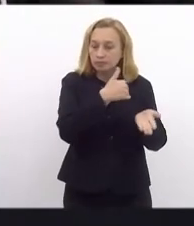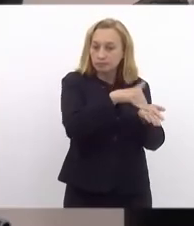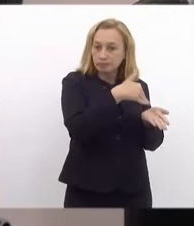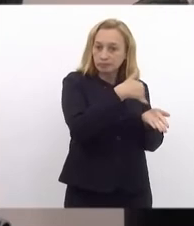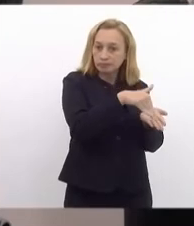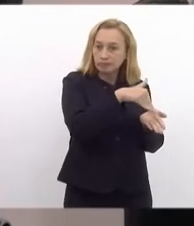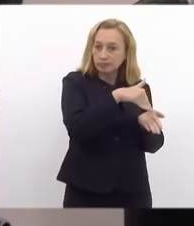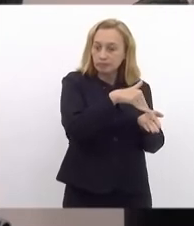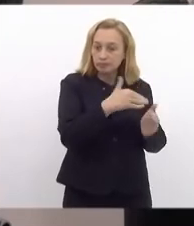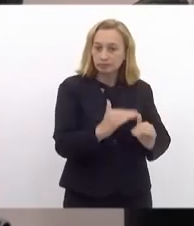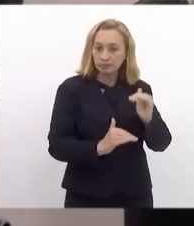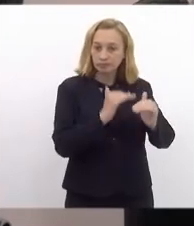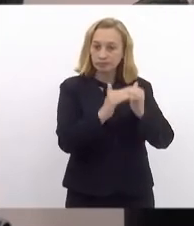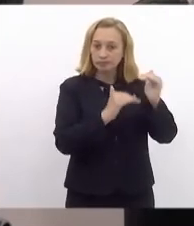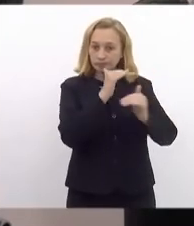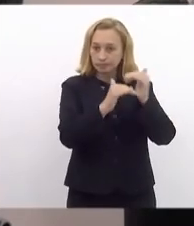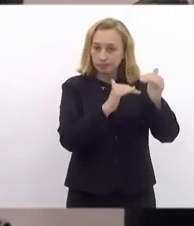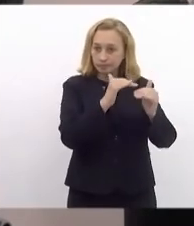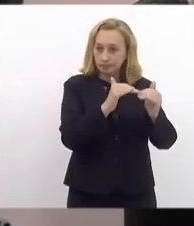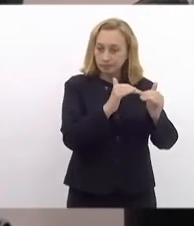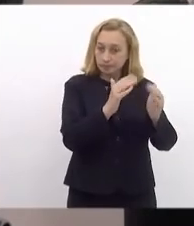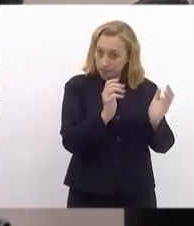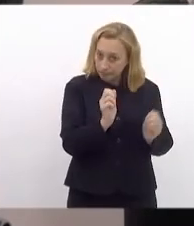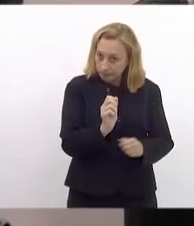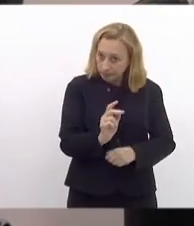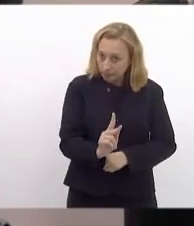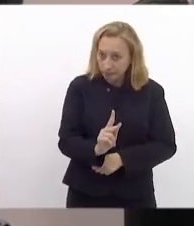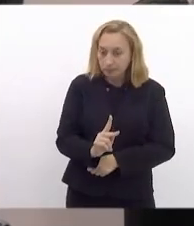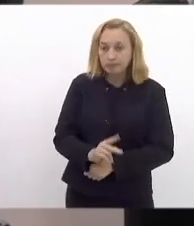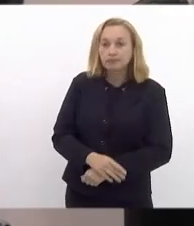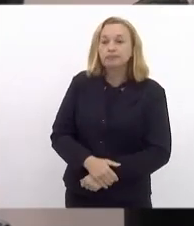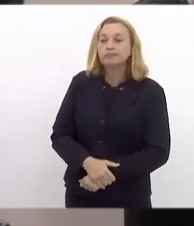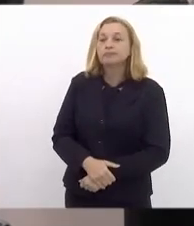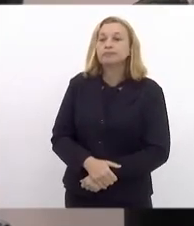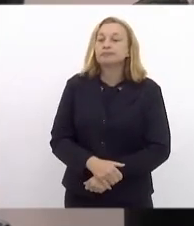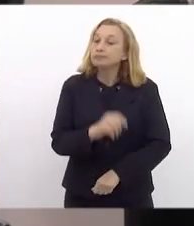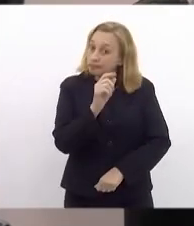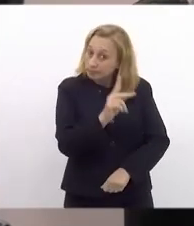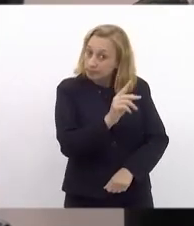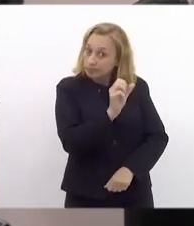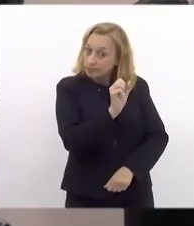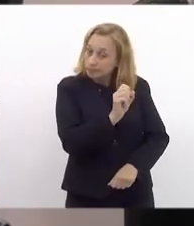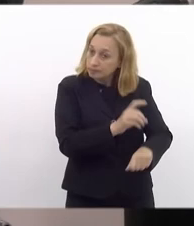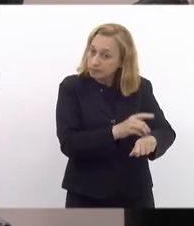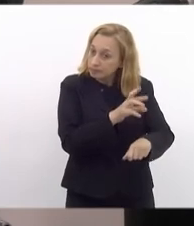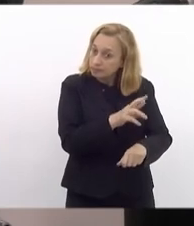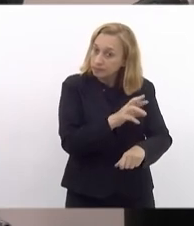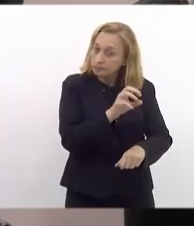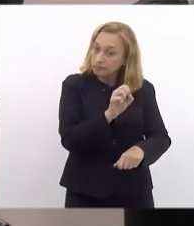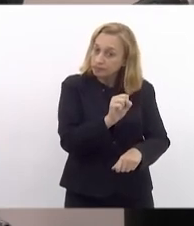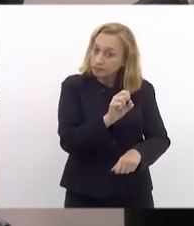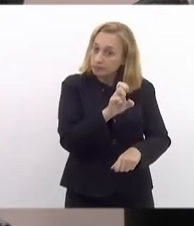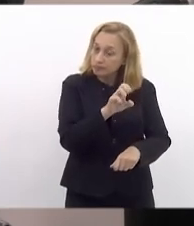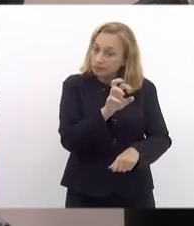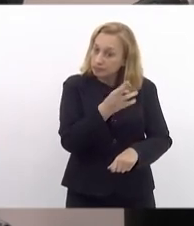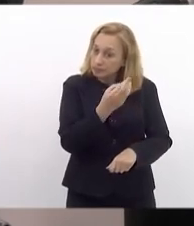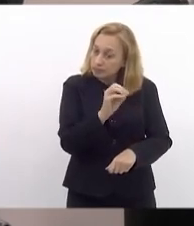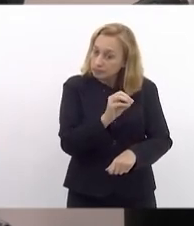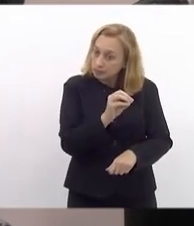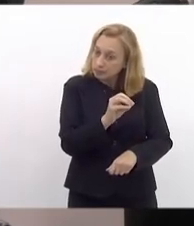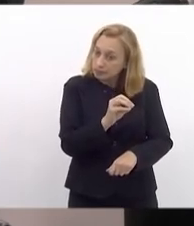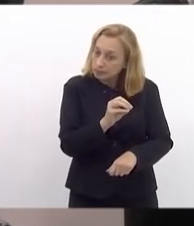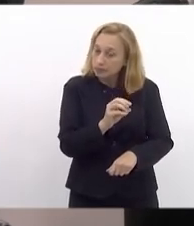de desenvolvimento econômico perfeito pode ser o Doutor Sérgio Doutor o